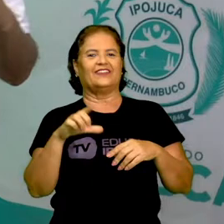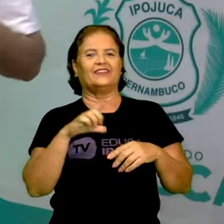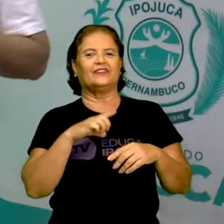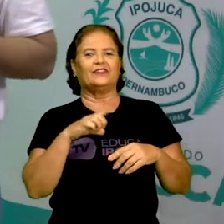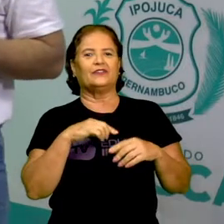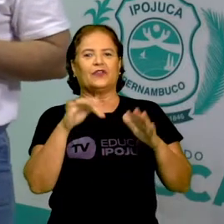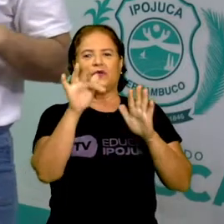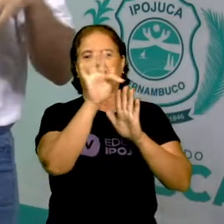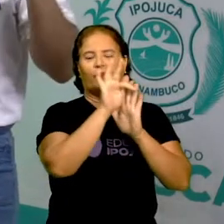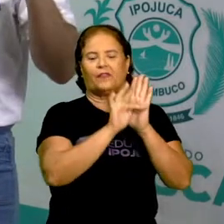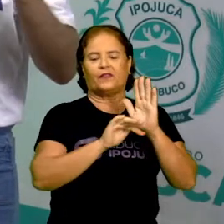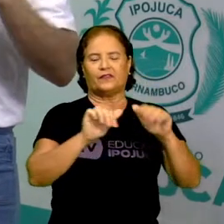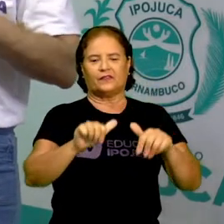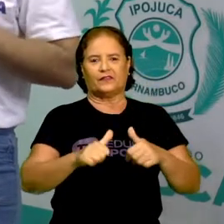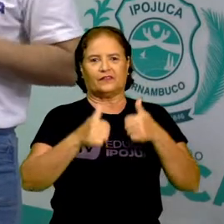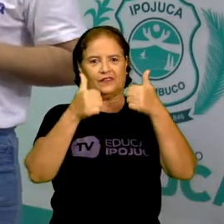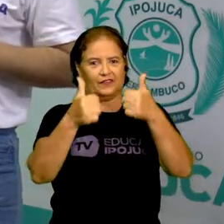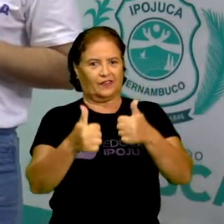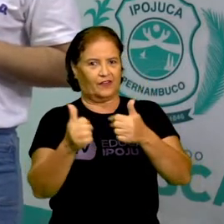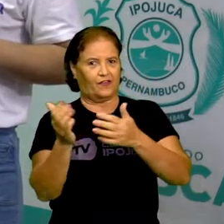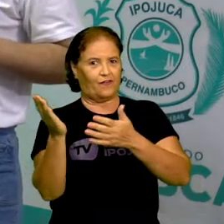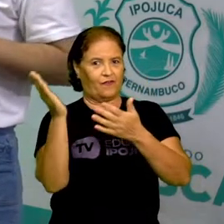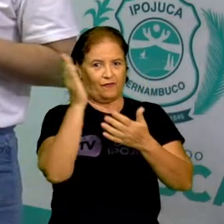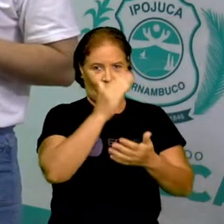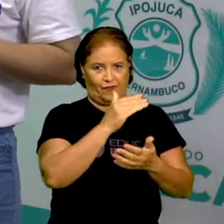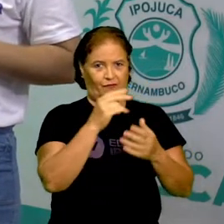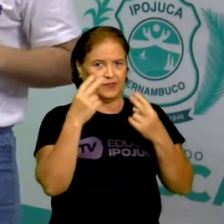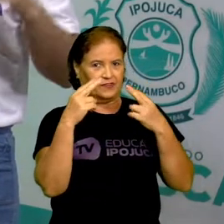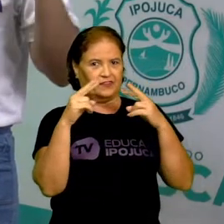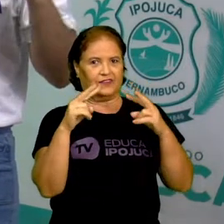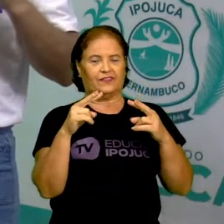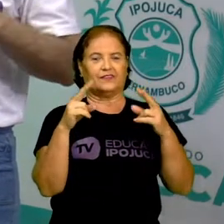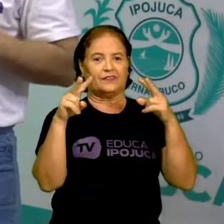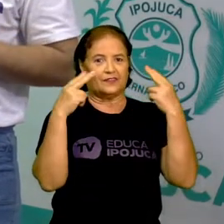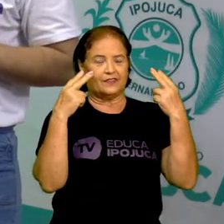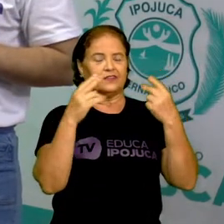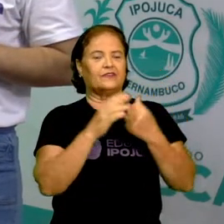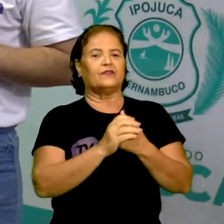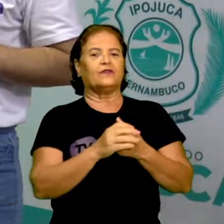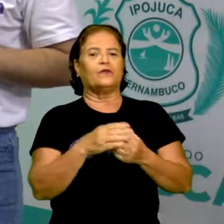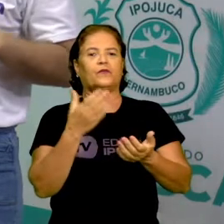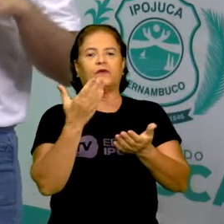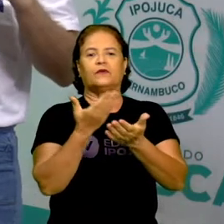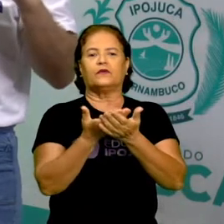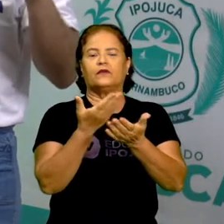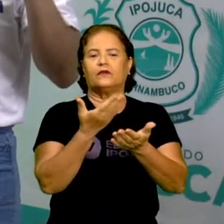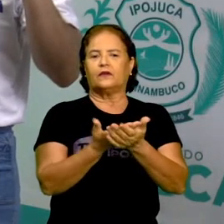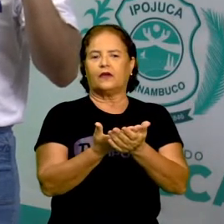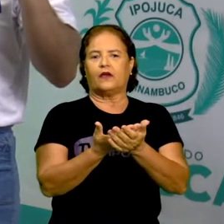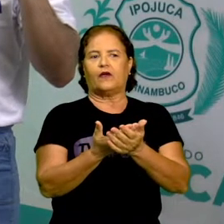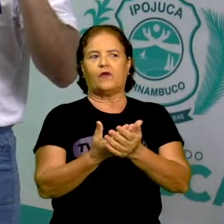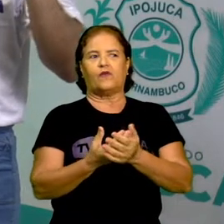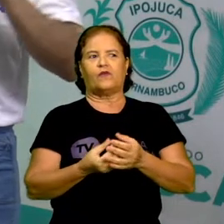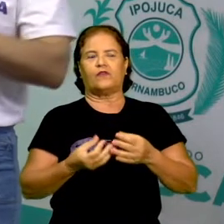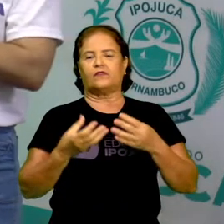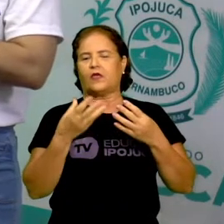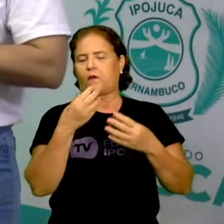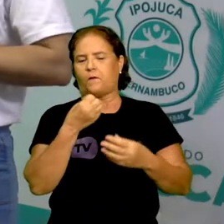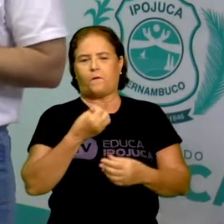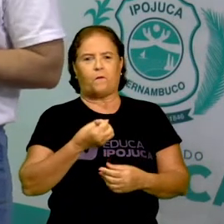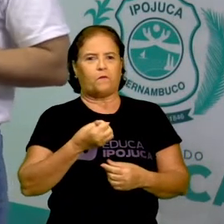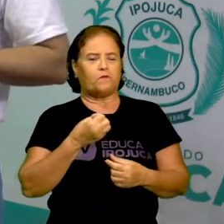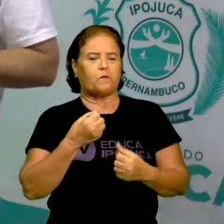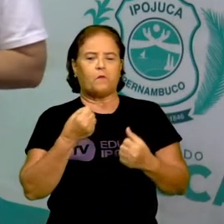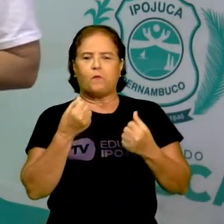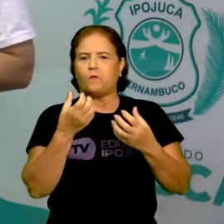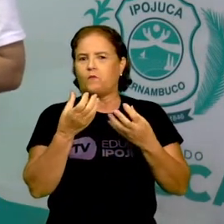texto muito legal, então vamos prestar bastante atenção, porque a nossa aula hoje está assim, ó, cheia